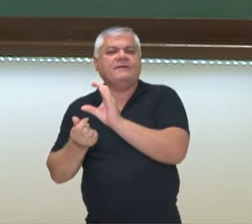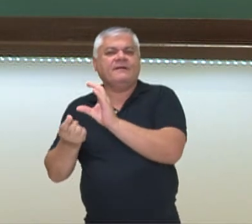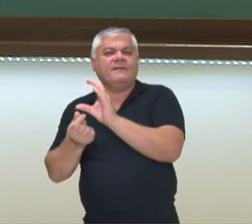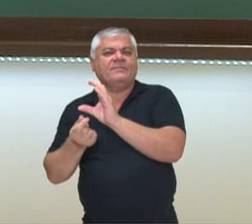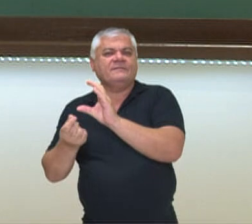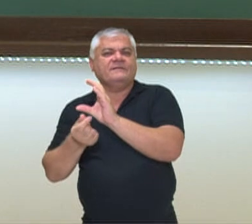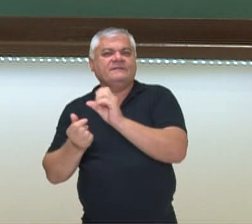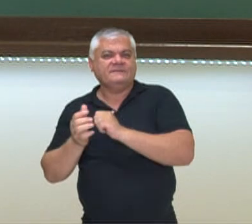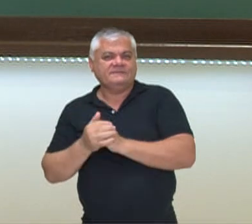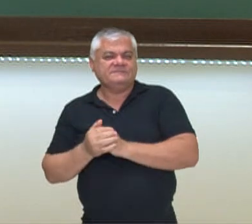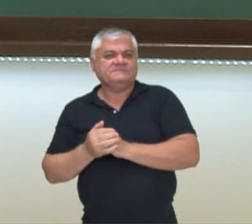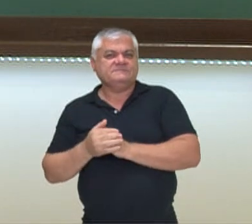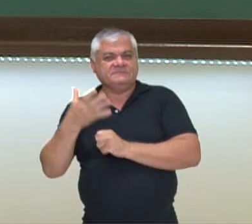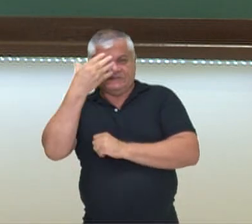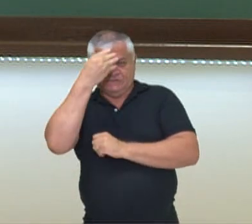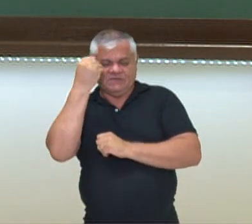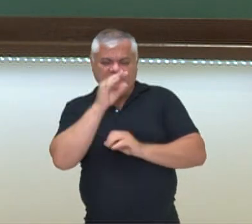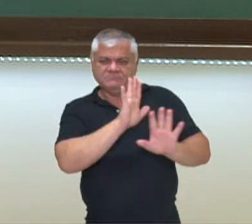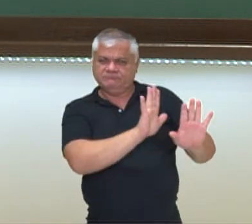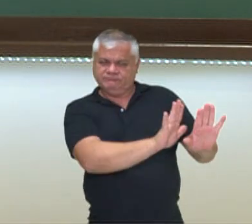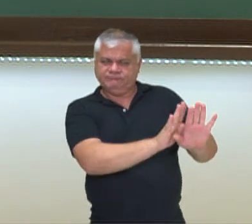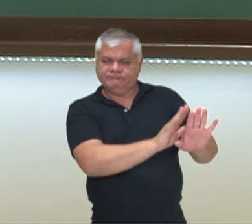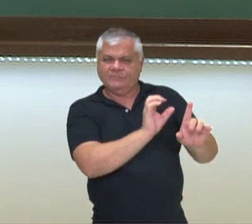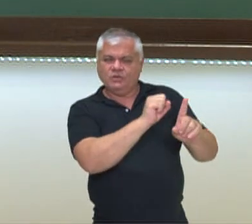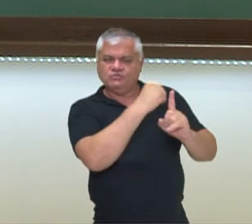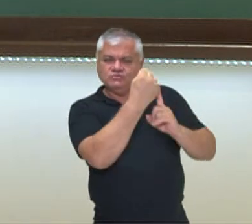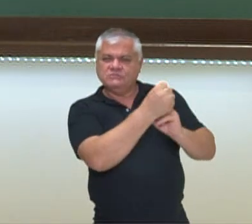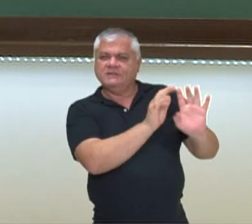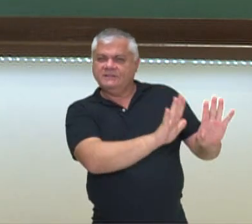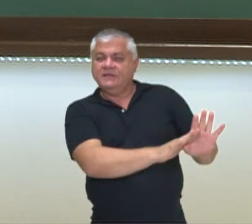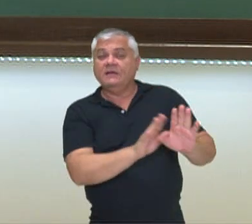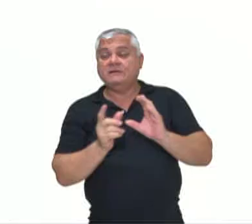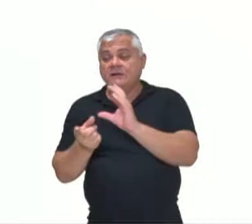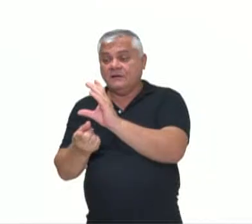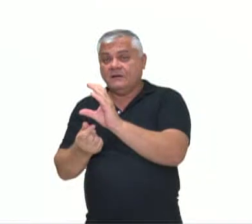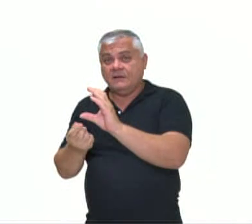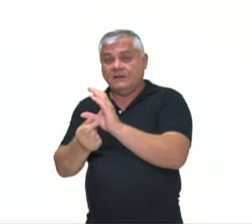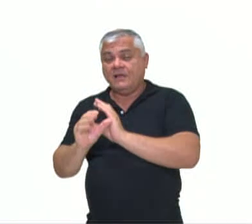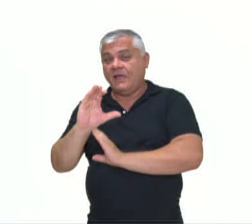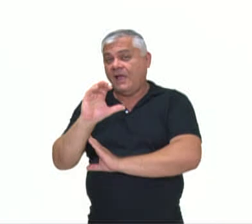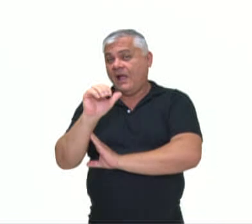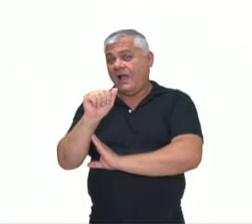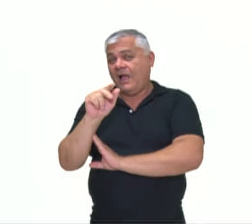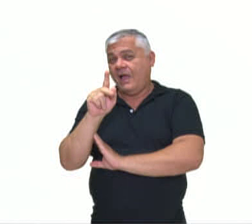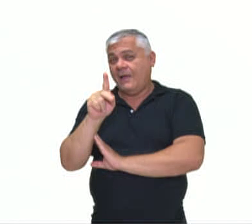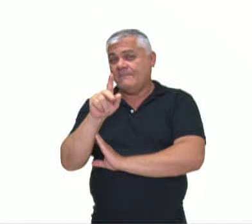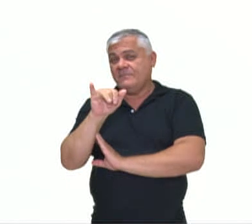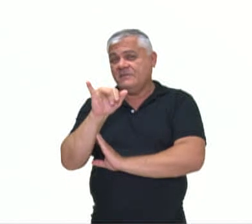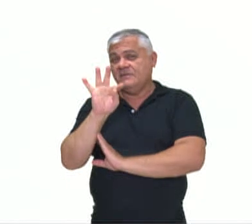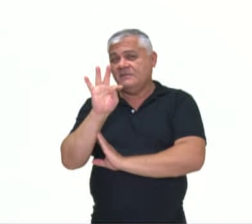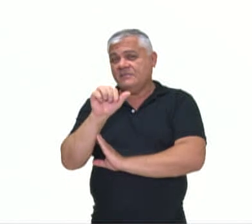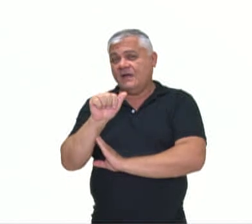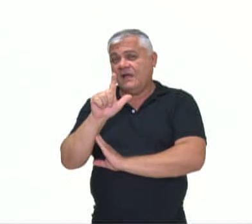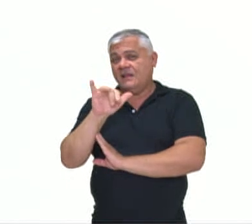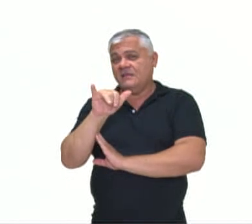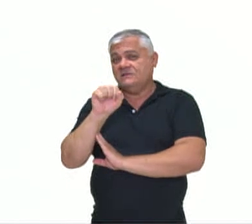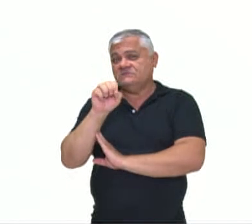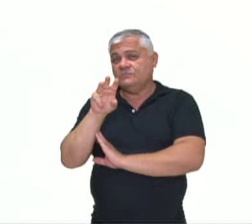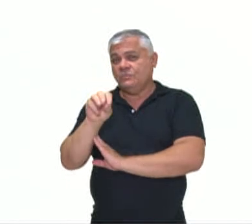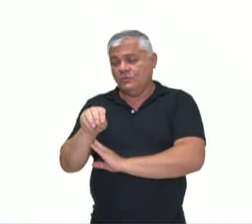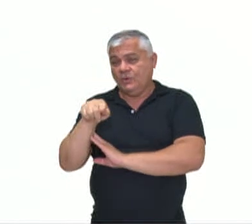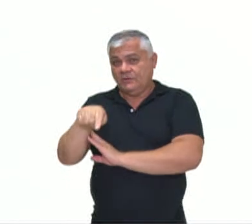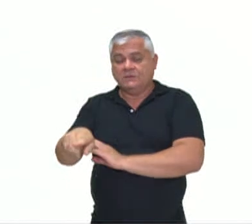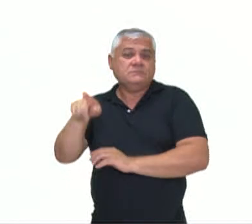Vamos esquecer um pouquinho o lado socialista e vamos analisar o lado capitalista. Dentro desse capitalismo, o que nós tínhamos? Os Estados Unidos